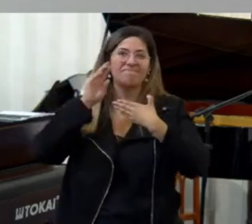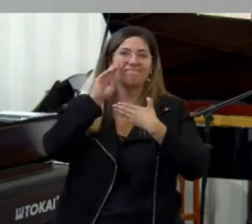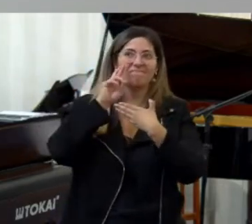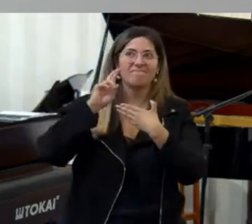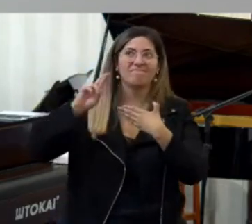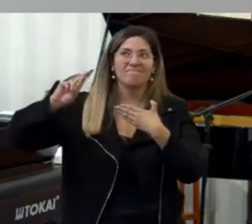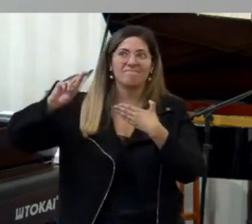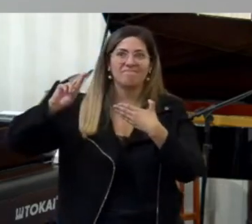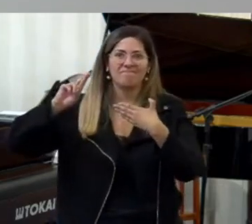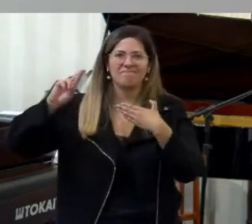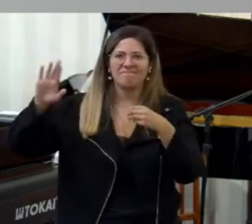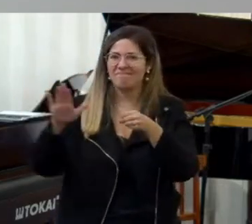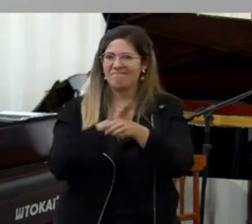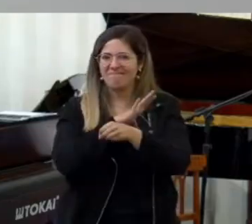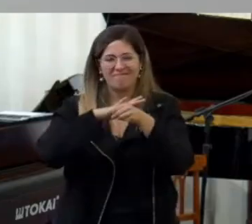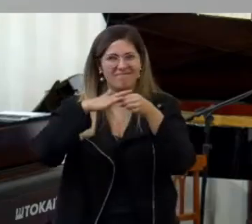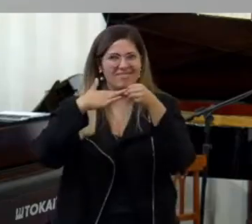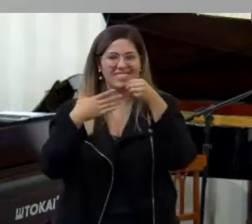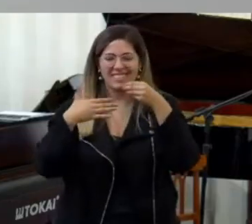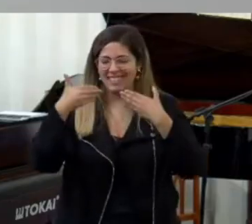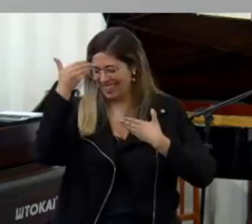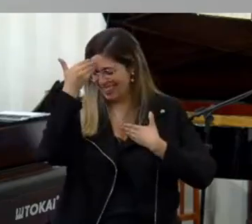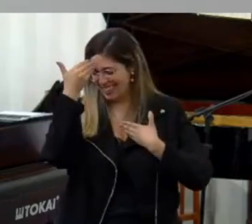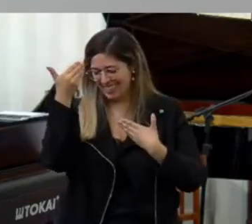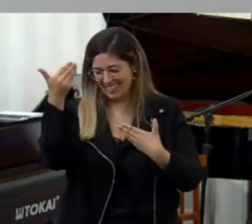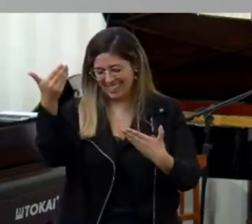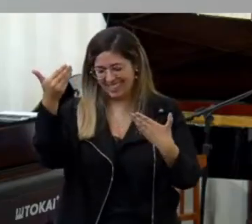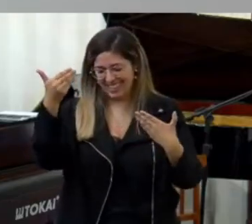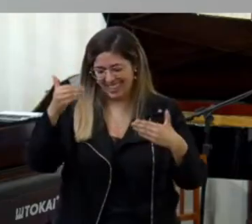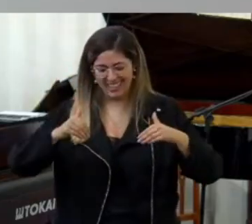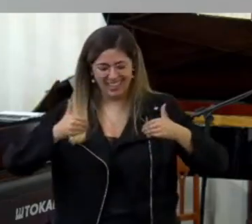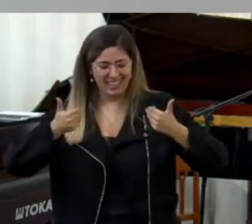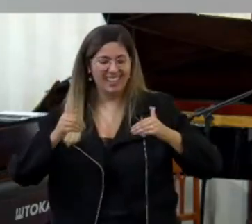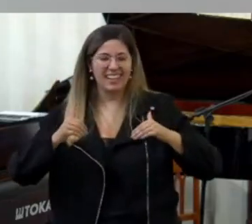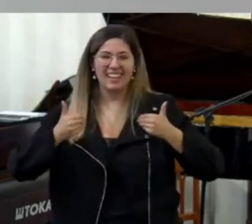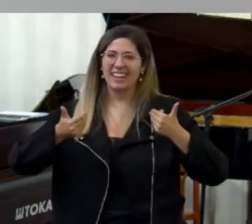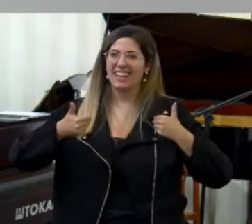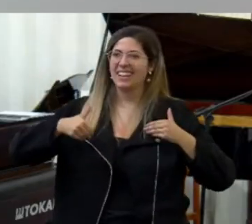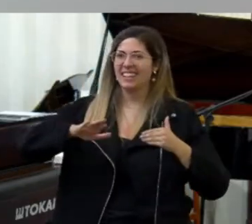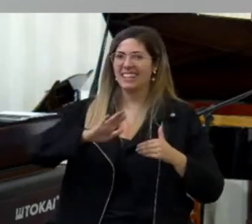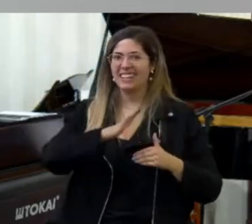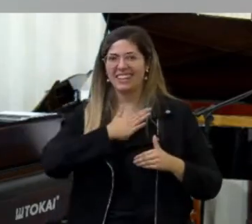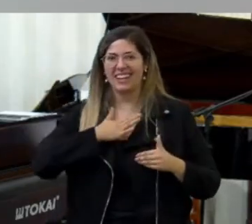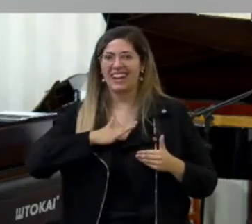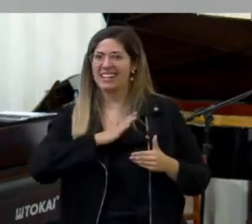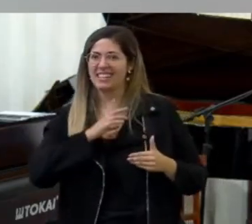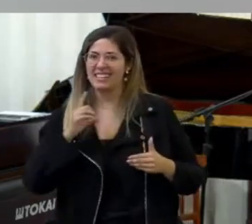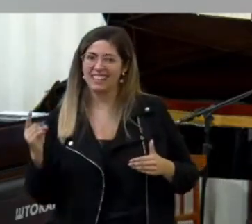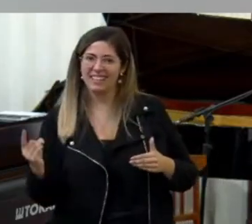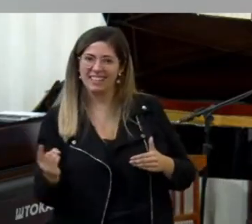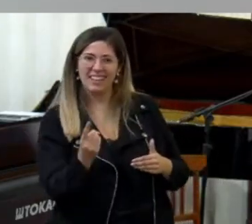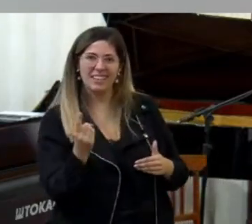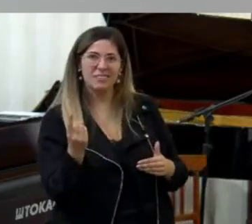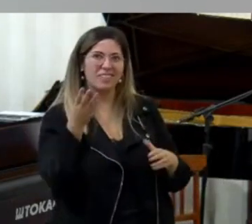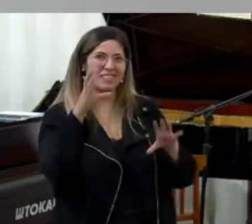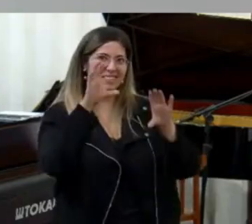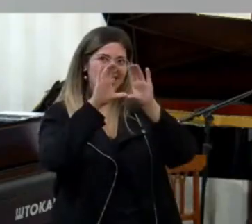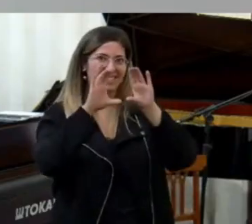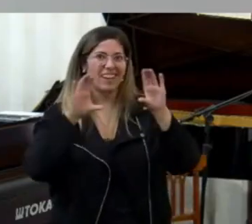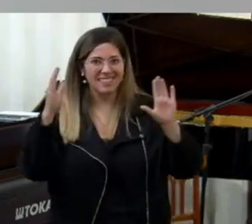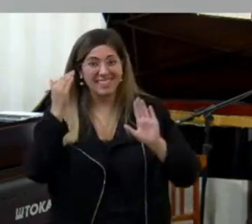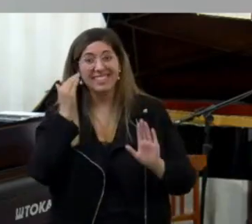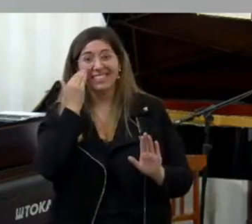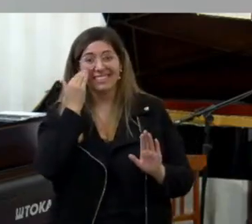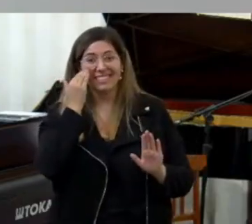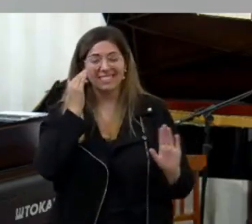há plenitude de alegria, à tua direita delícias perpetuamente. Sabe o que Davi está fazendo aqui, meus